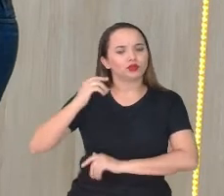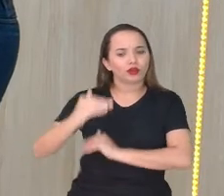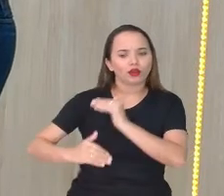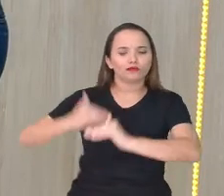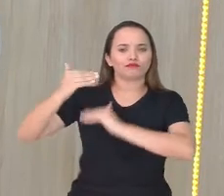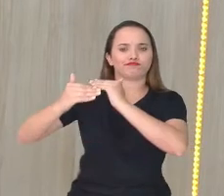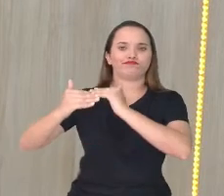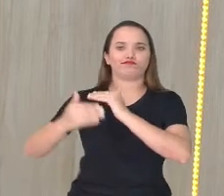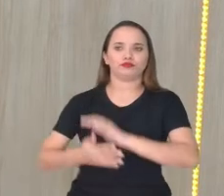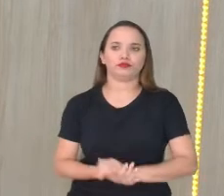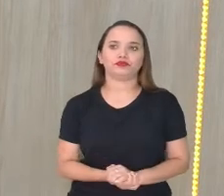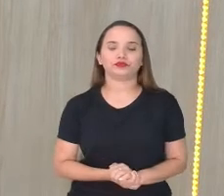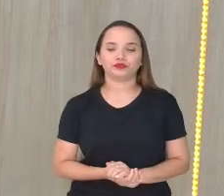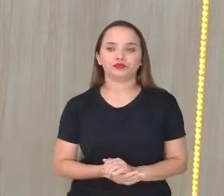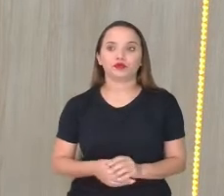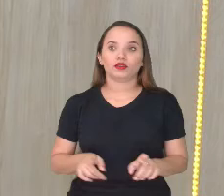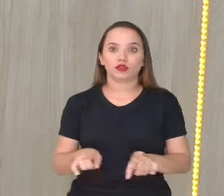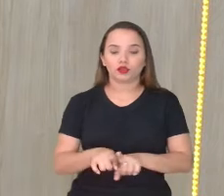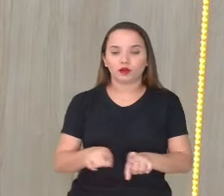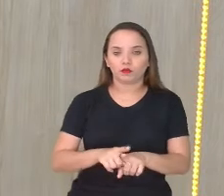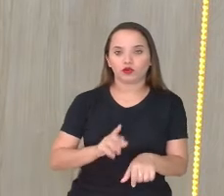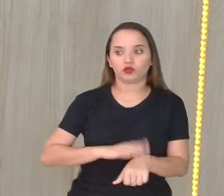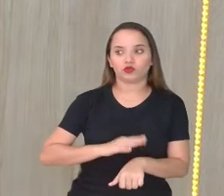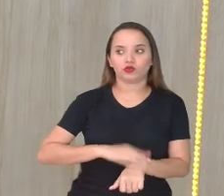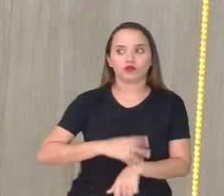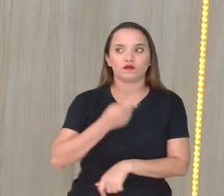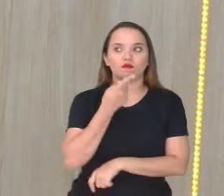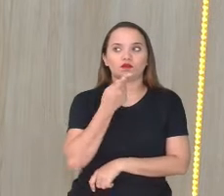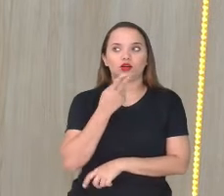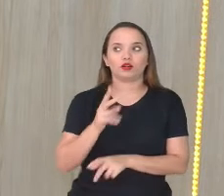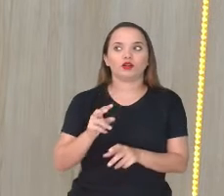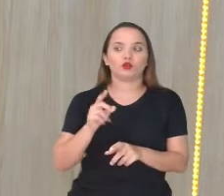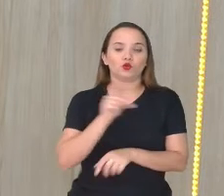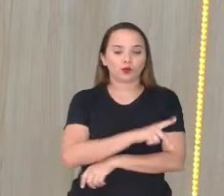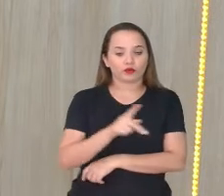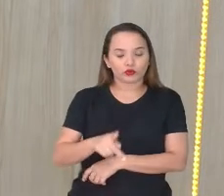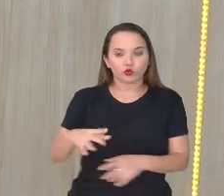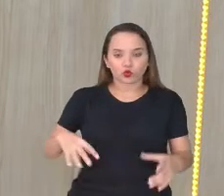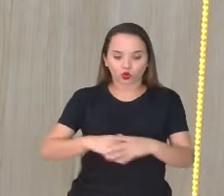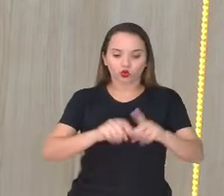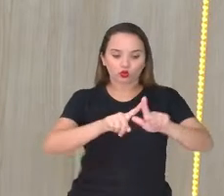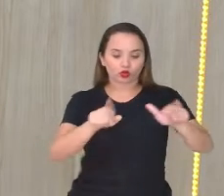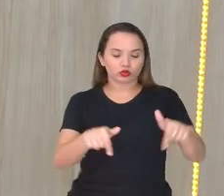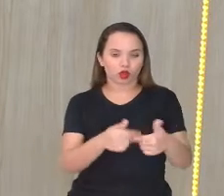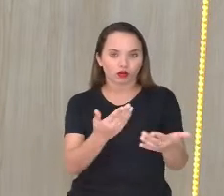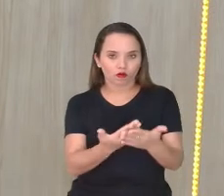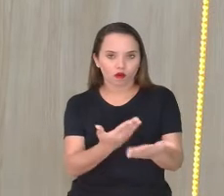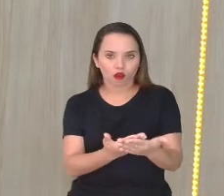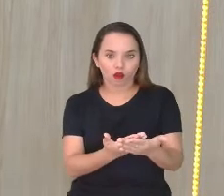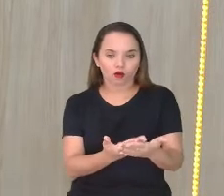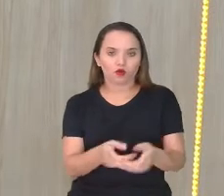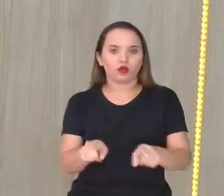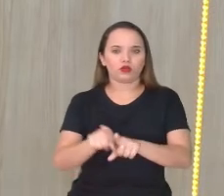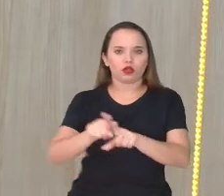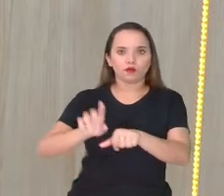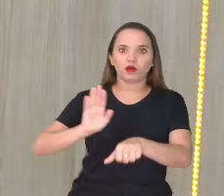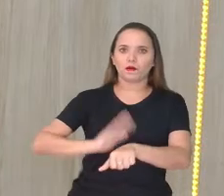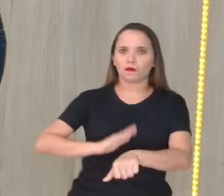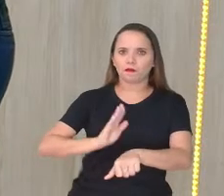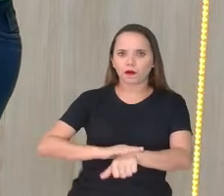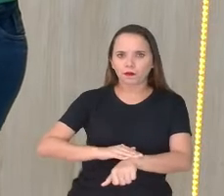E quando falamos dessa avaliação do professor de sala de aula, até no momento que